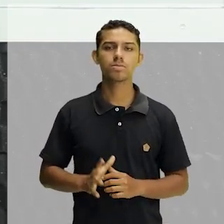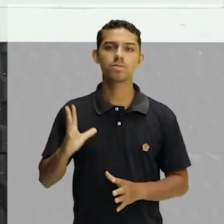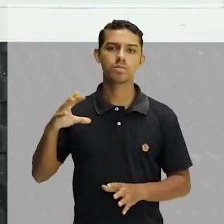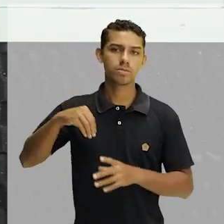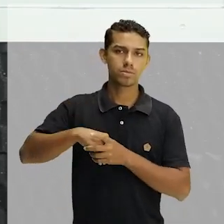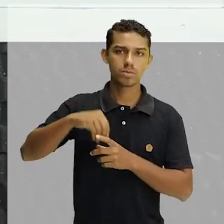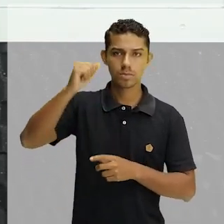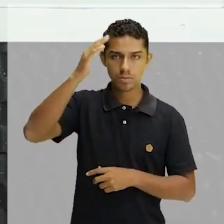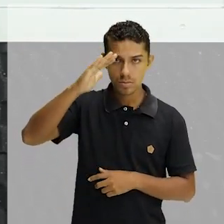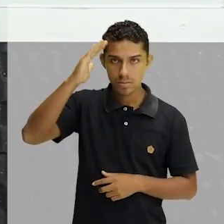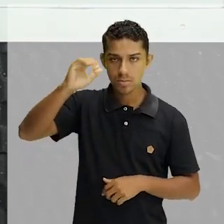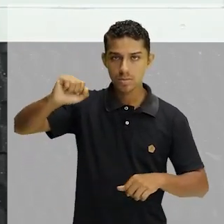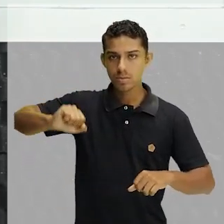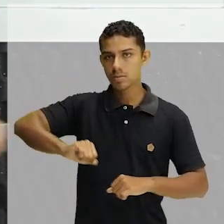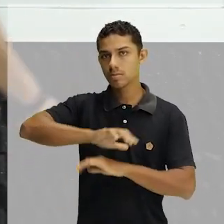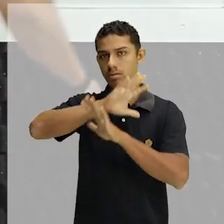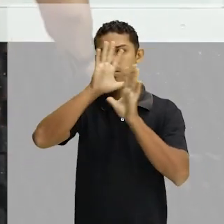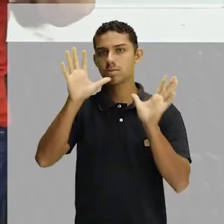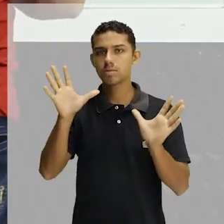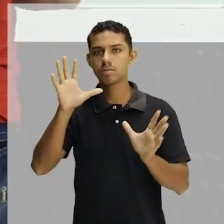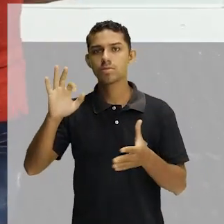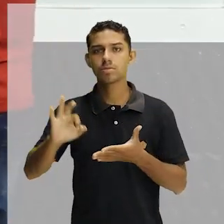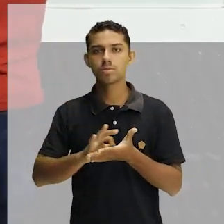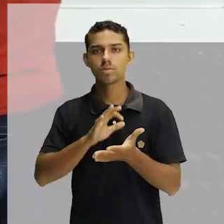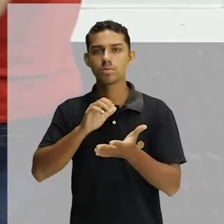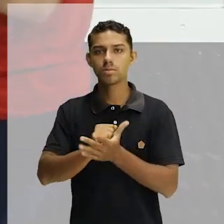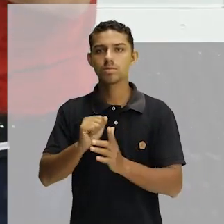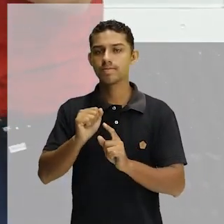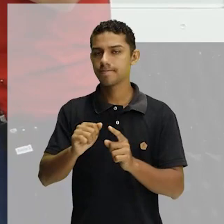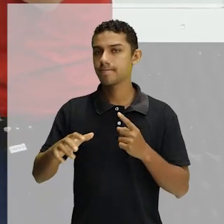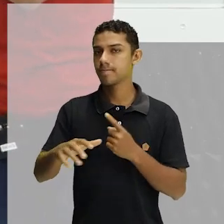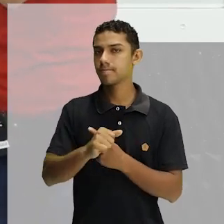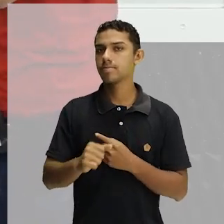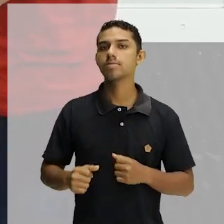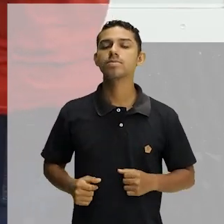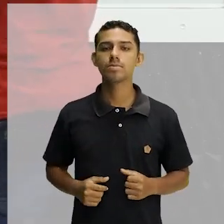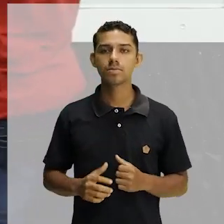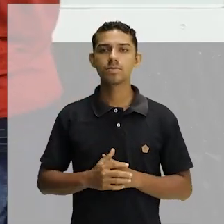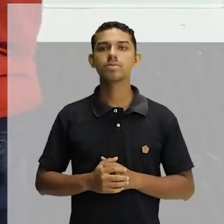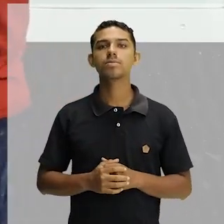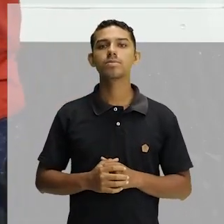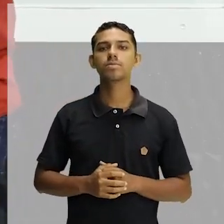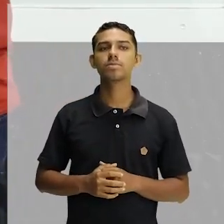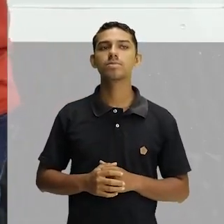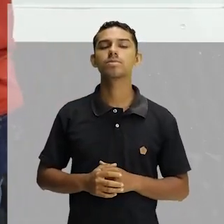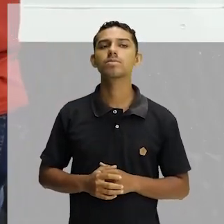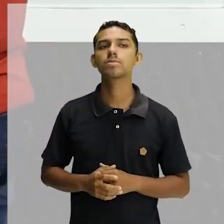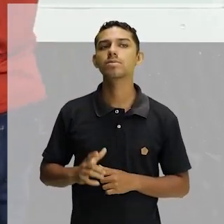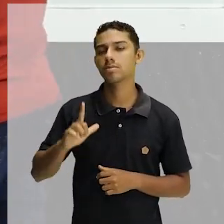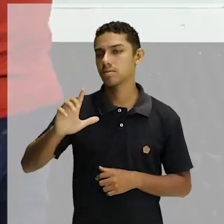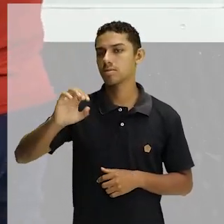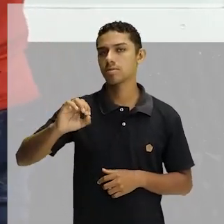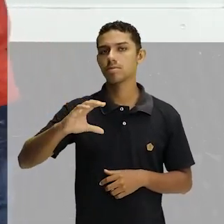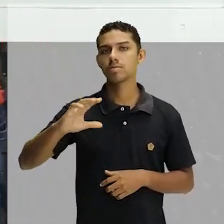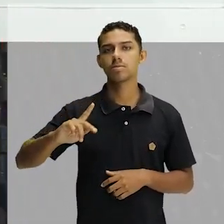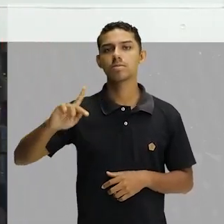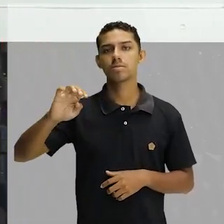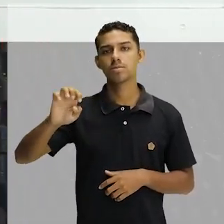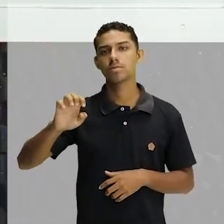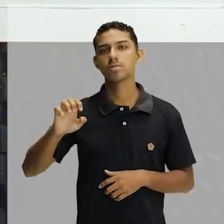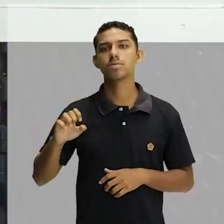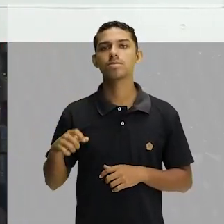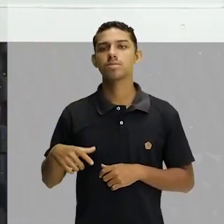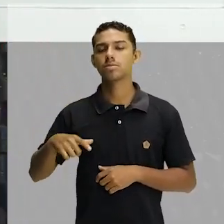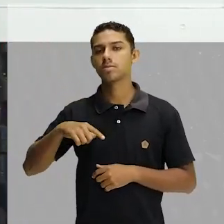dessa compreensão de contratualismo. O nosso amigo John Locke, certo? Ele vai dizer que nós estamos também num estado